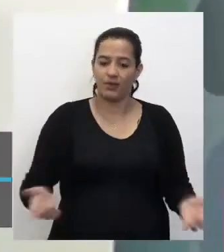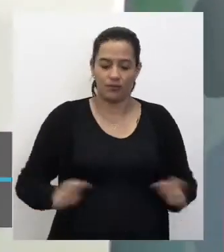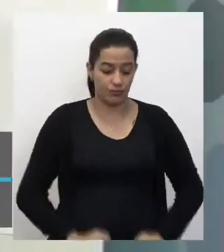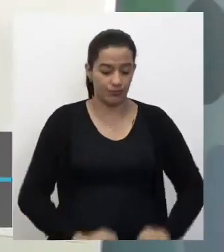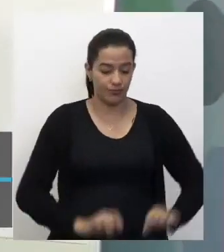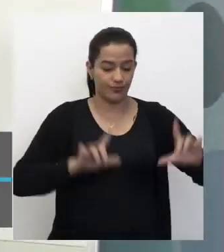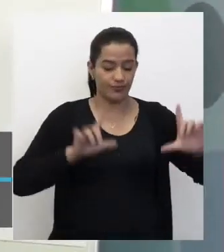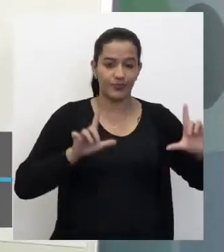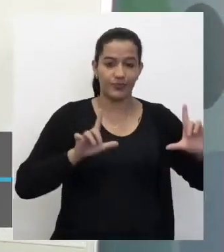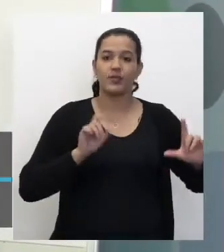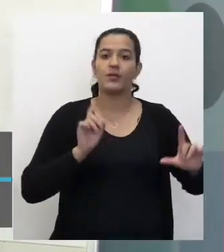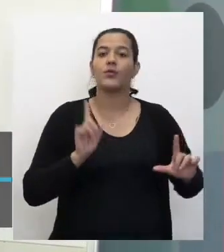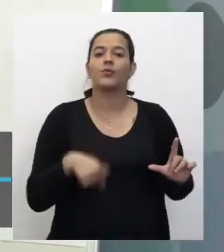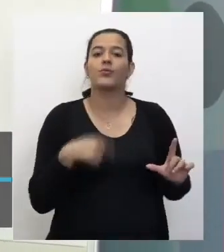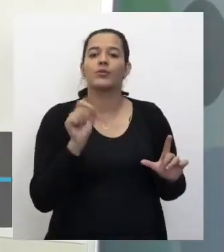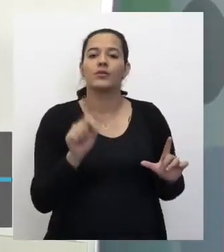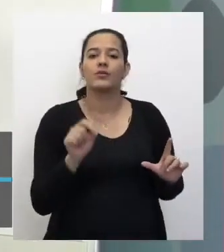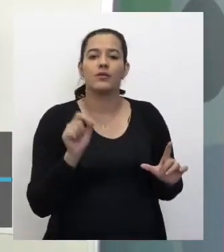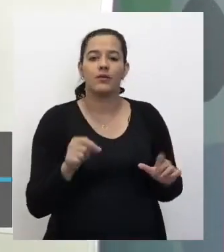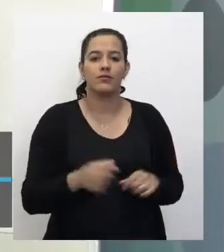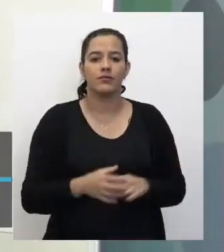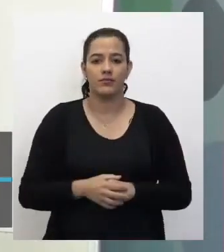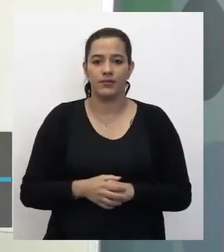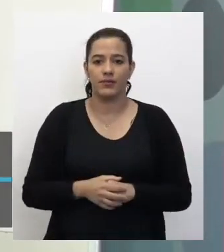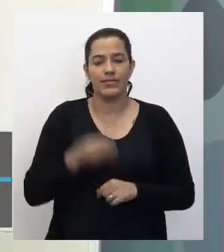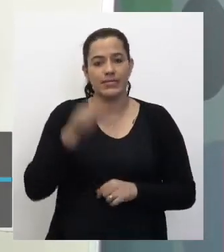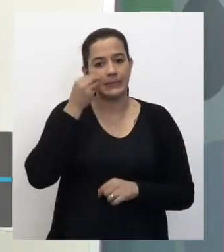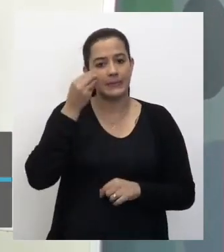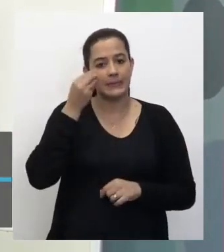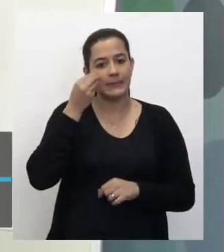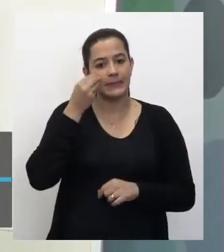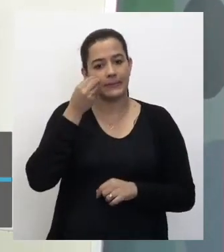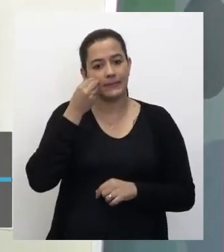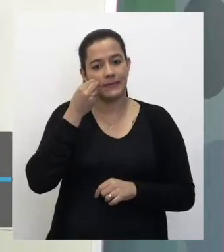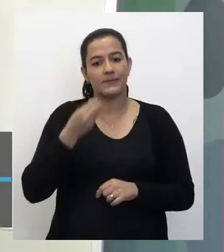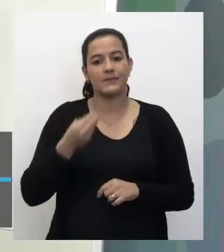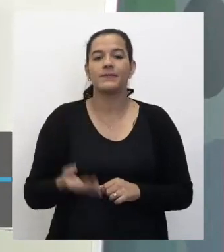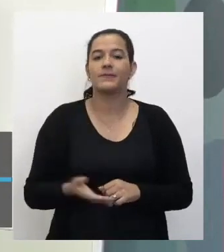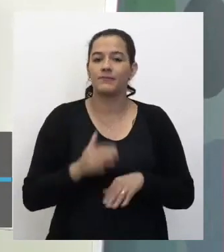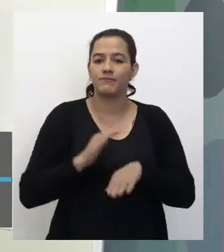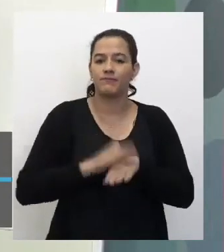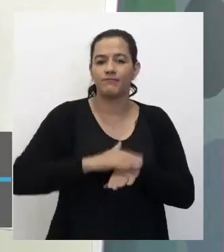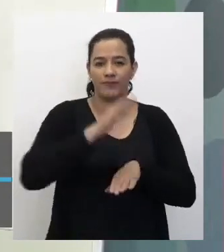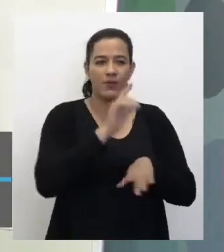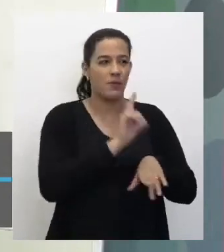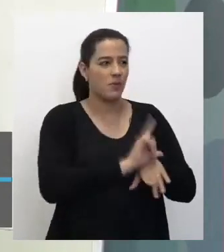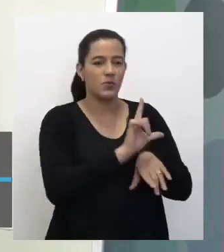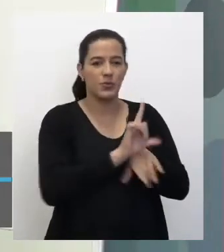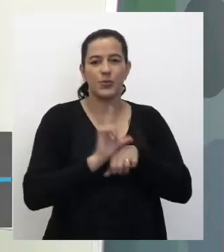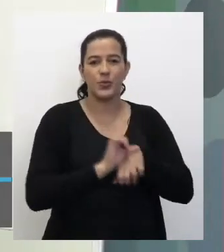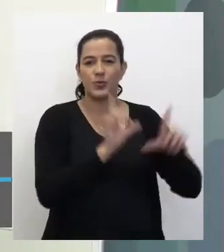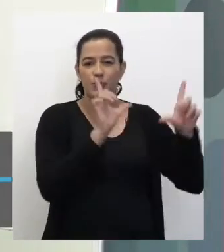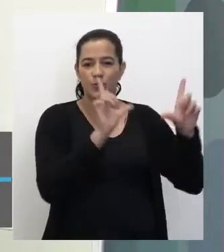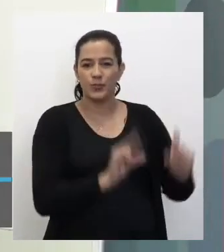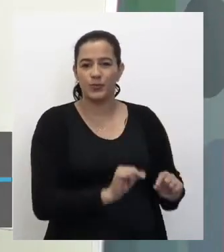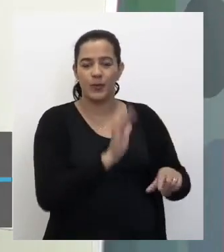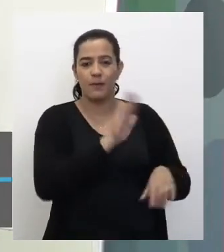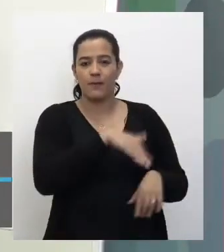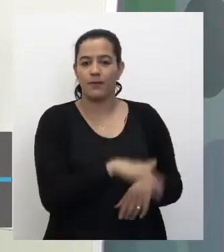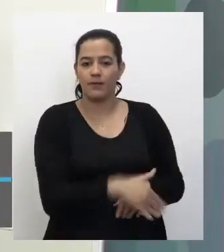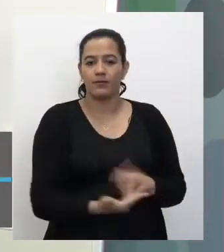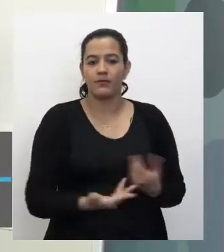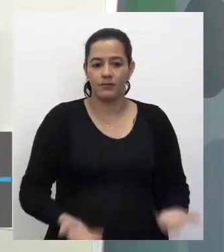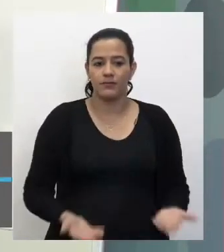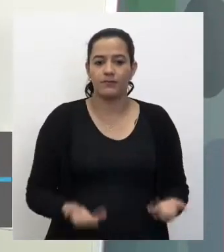tem lá Black Green Friday, tentando deixar, né, a nossa Black Friday um pouco mais green, ou seja, talvez